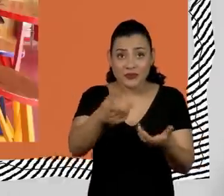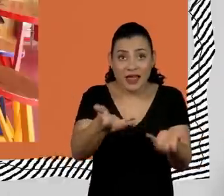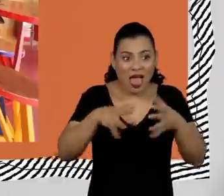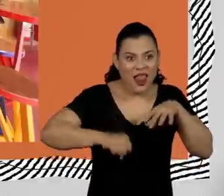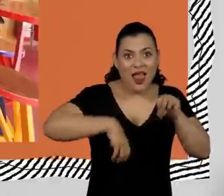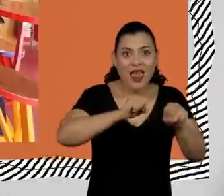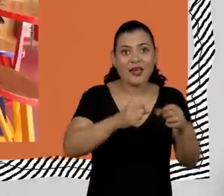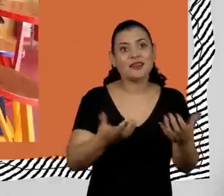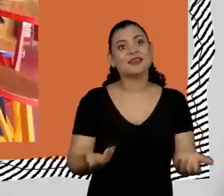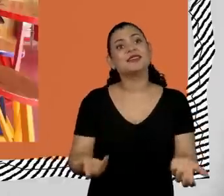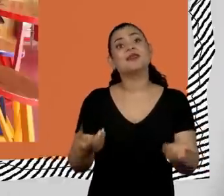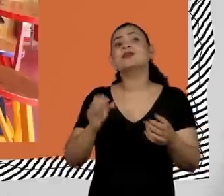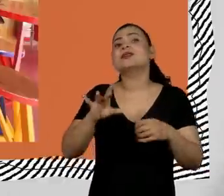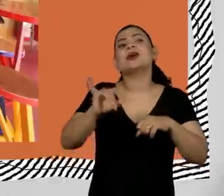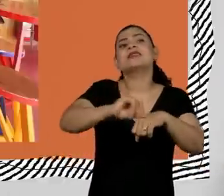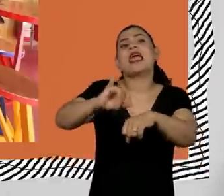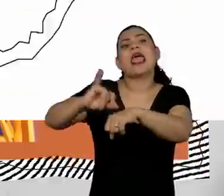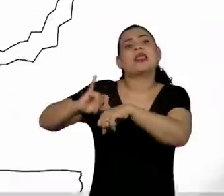né